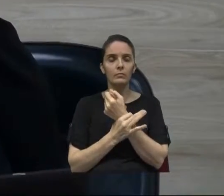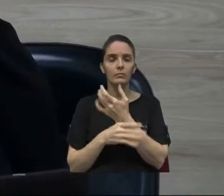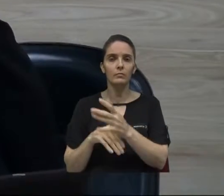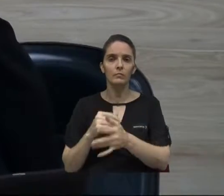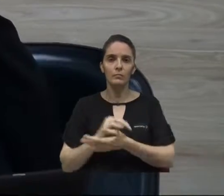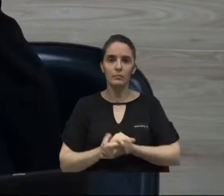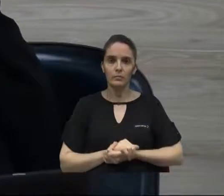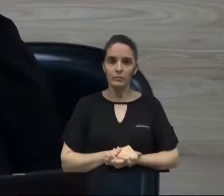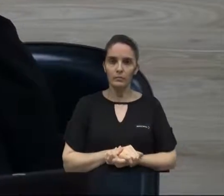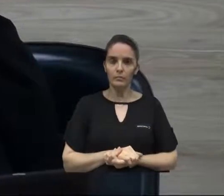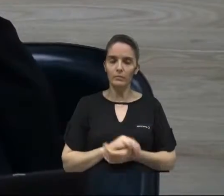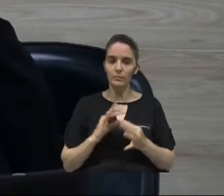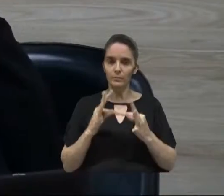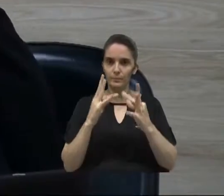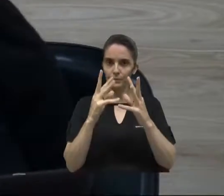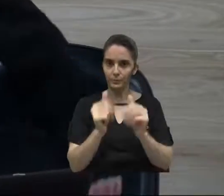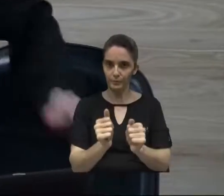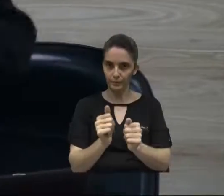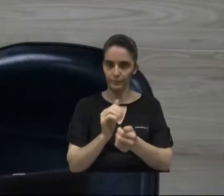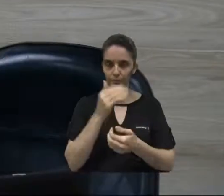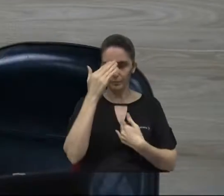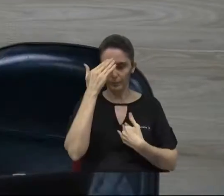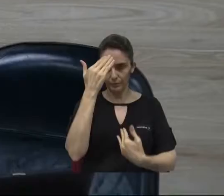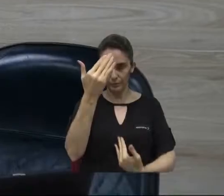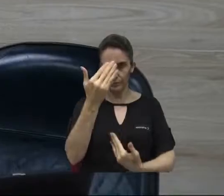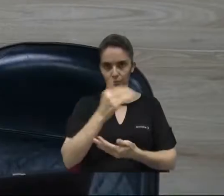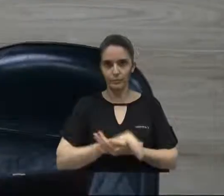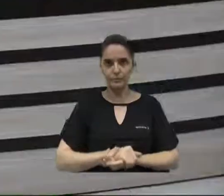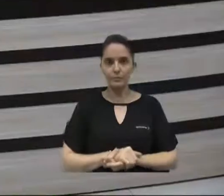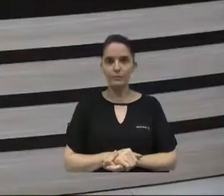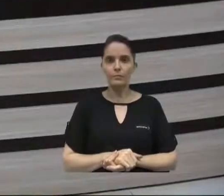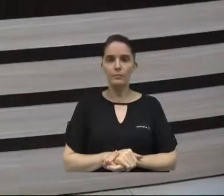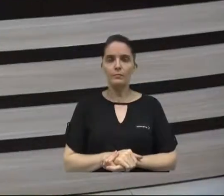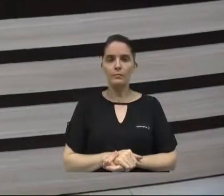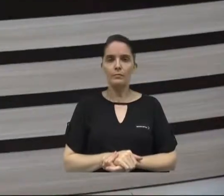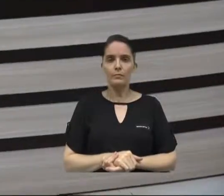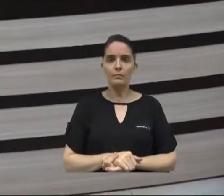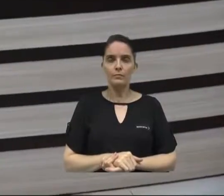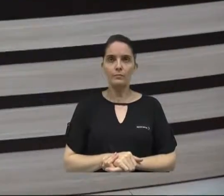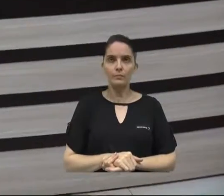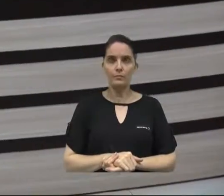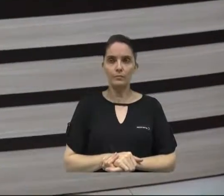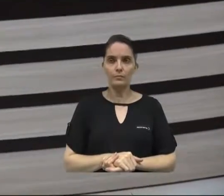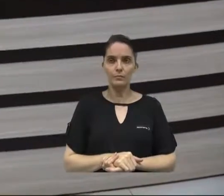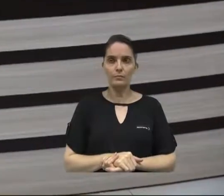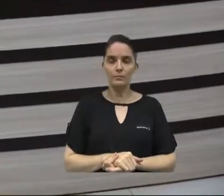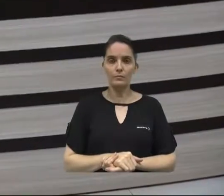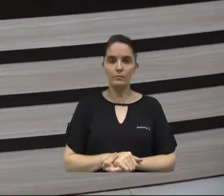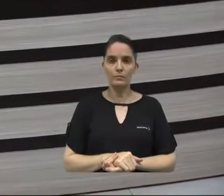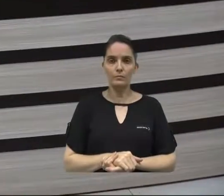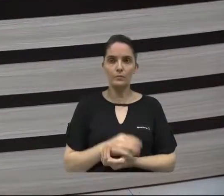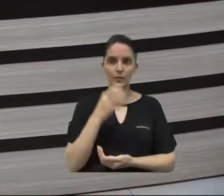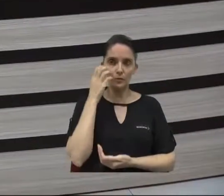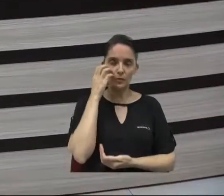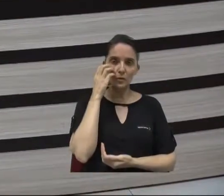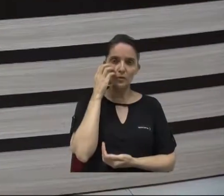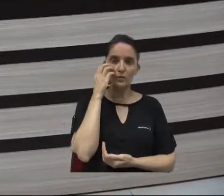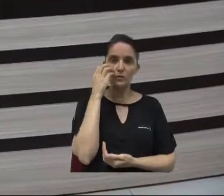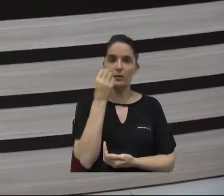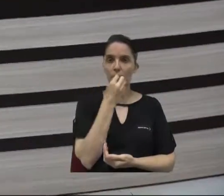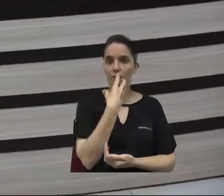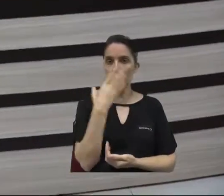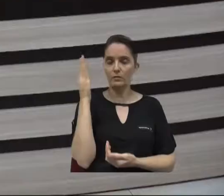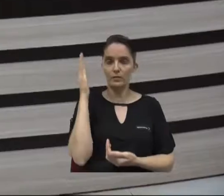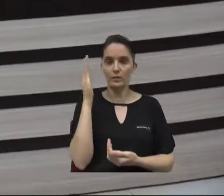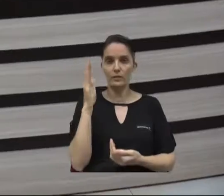a segurança a todos os envolvidos. Muito obrigado, vereador. Marcelo Rossi. Boa noite, senhor presidente.